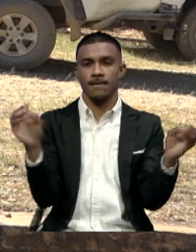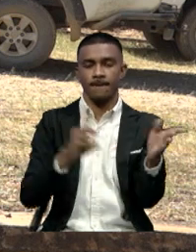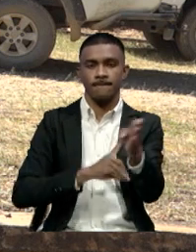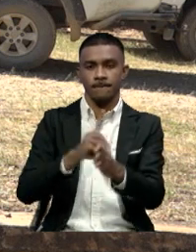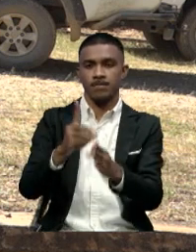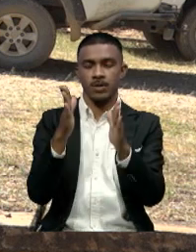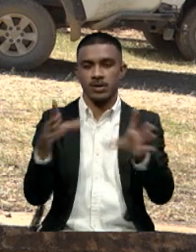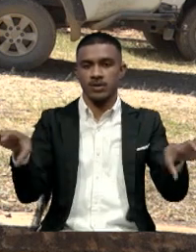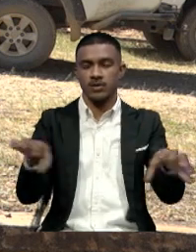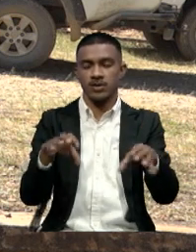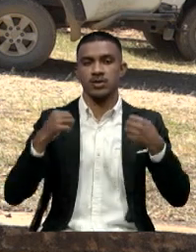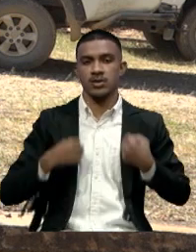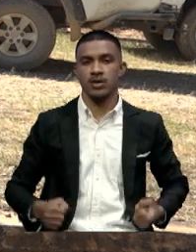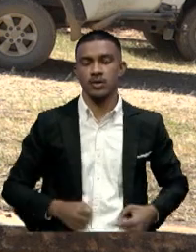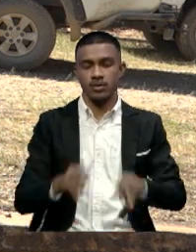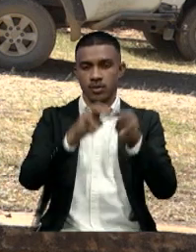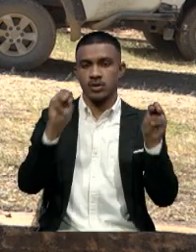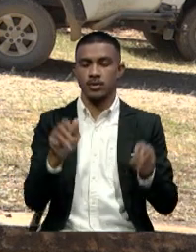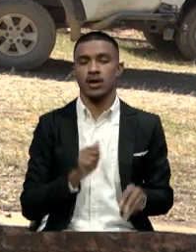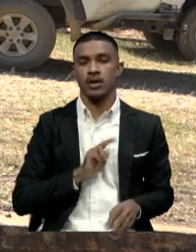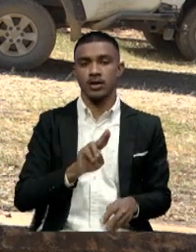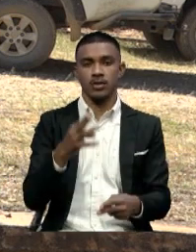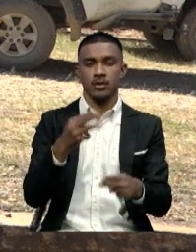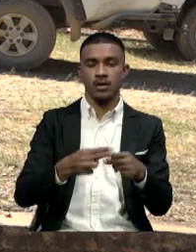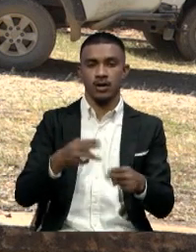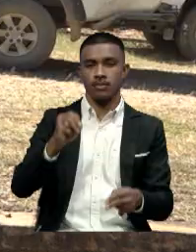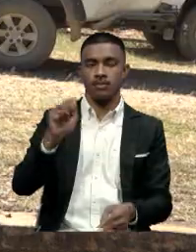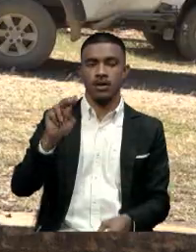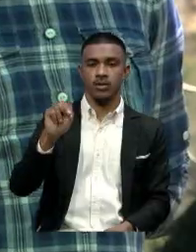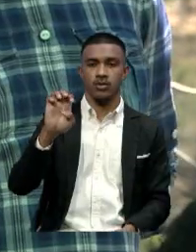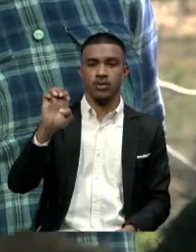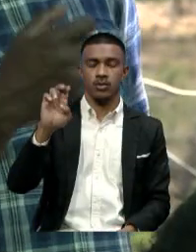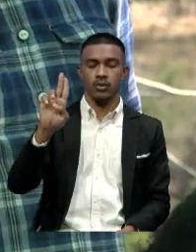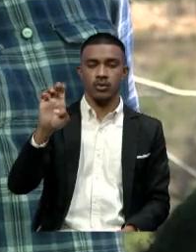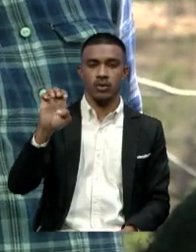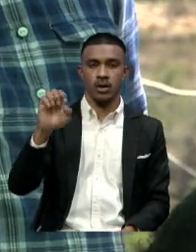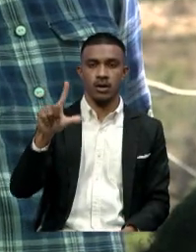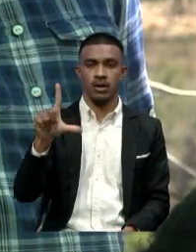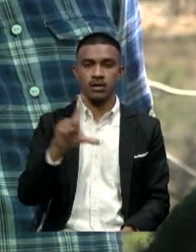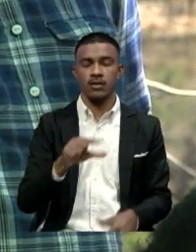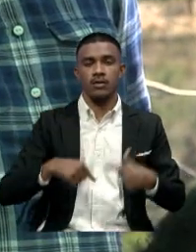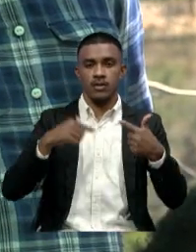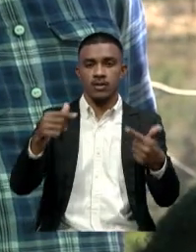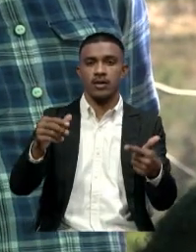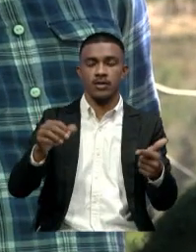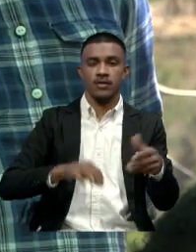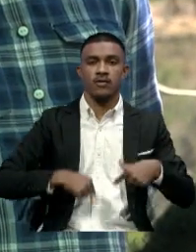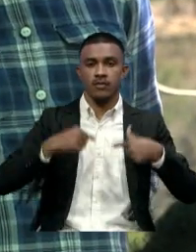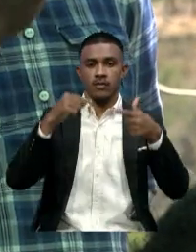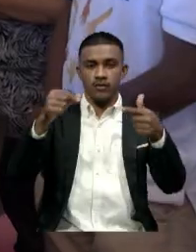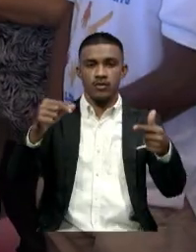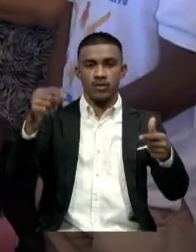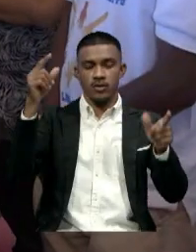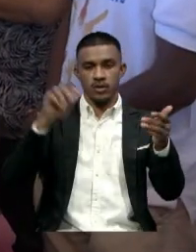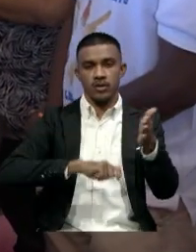Servisu Saudi Munisipo Aileu Manuel de Jesus Hateteng, nia parte tahun ini plano rekrutamento ba pessoal Saudi sira tambah